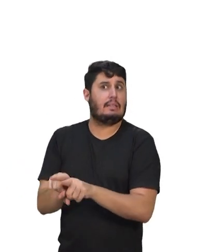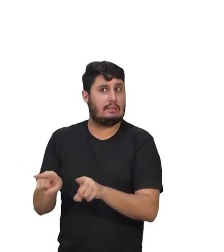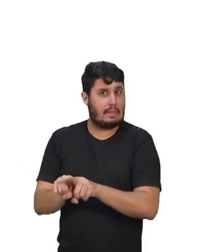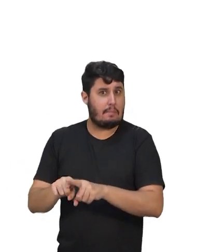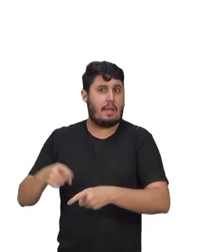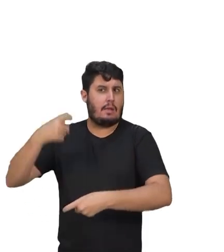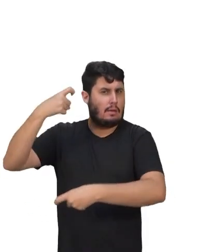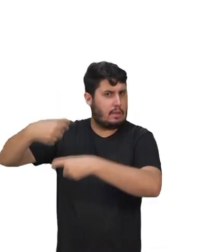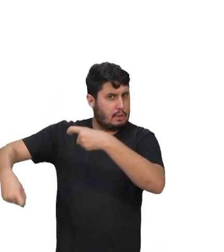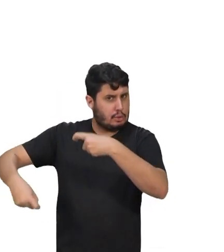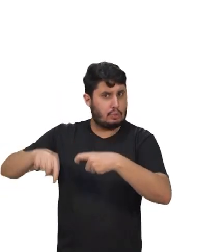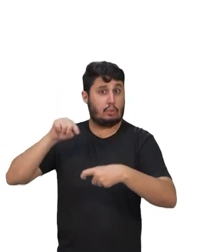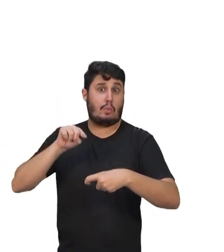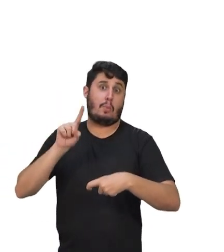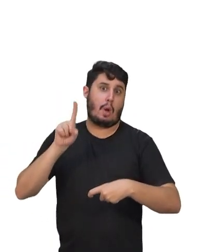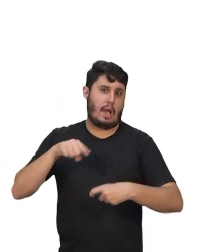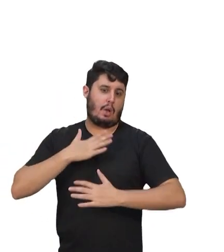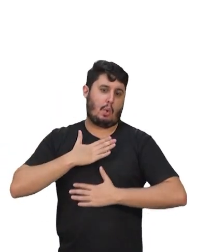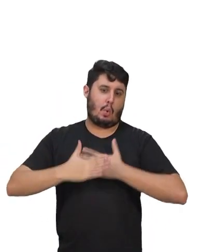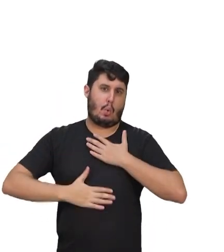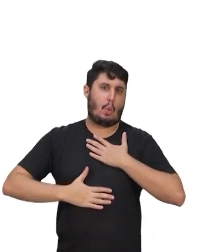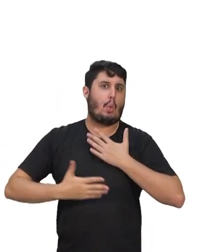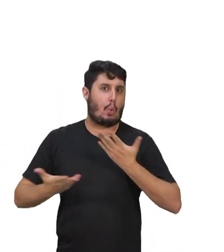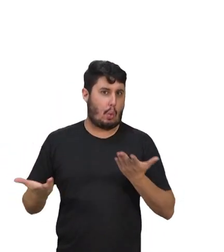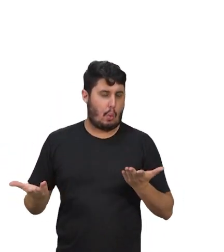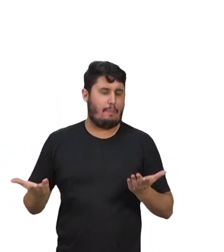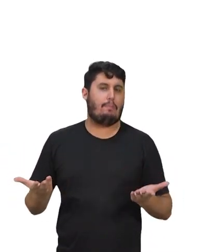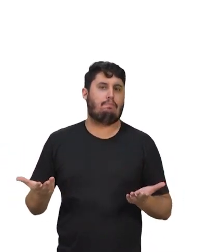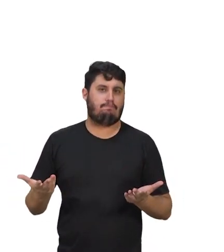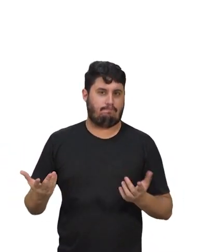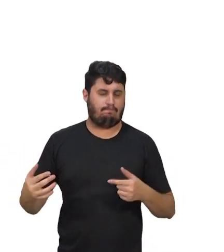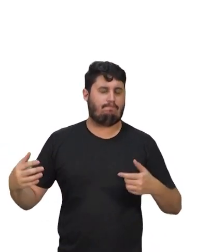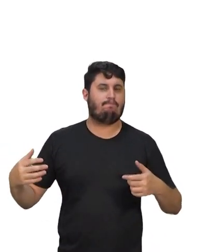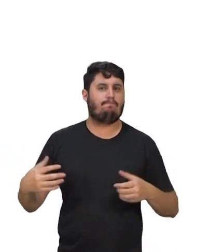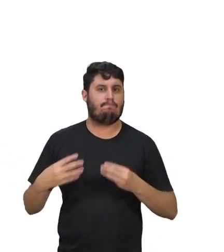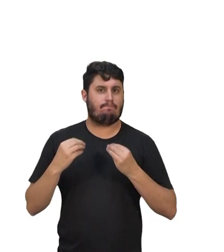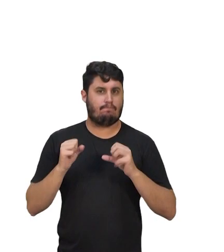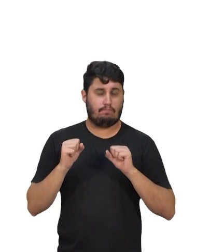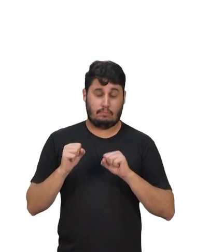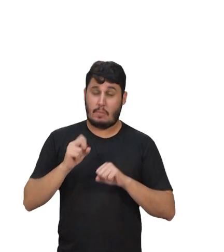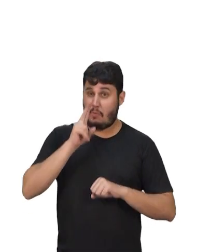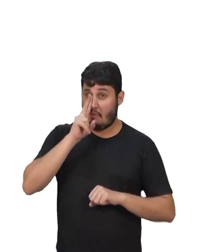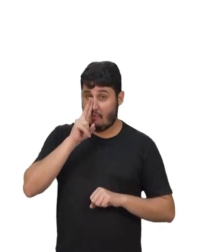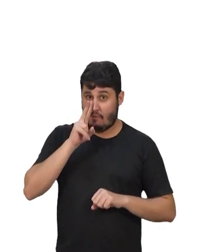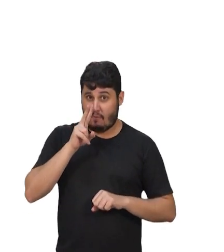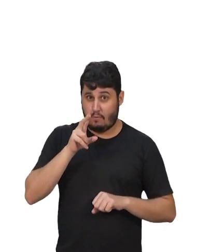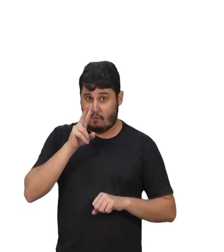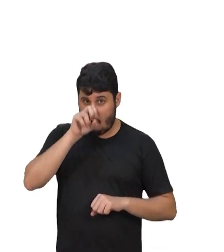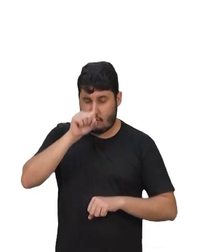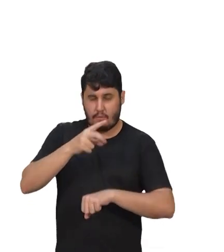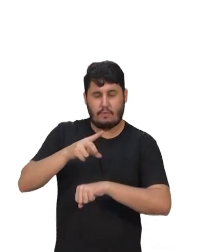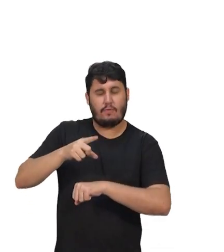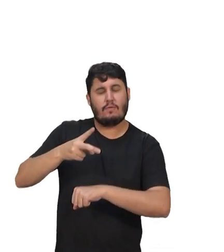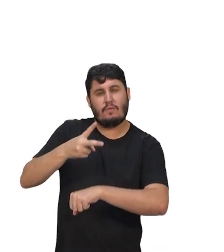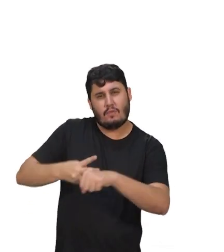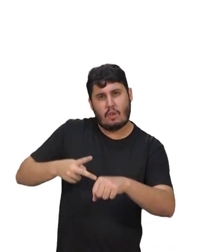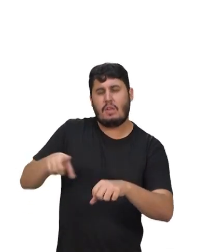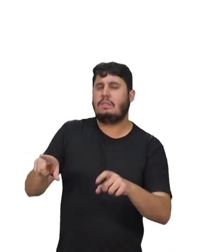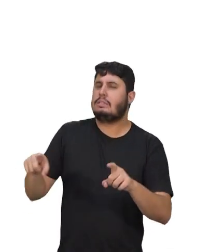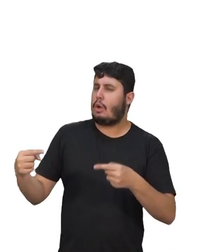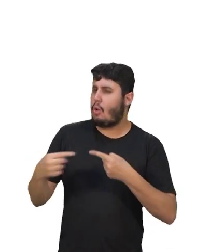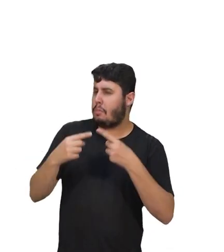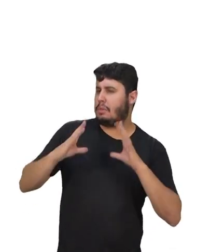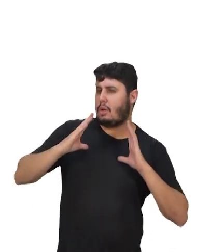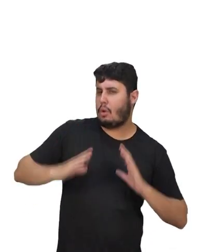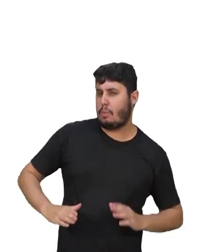Violação é estupro. Então, é uma agressão, uma violência física, né? Indiferença seria mais comportamental. E a gente tem